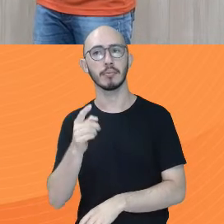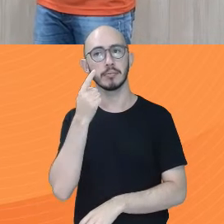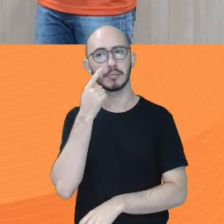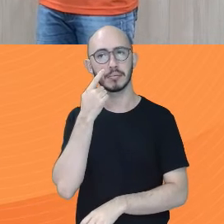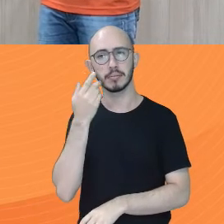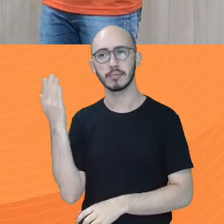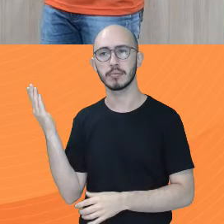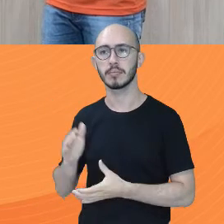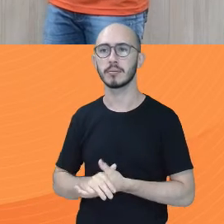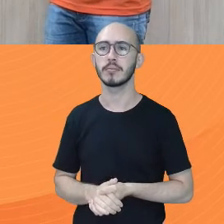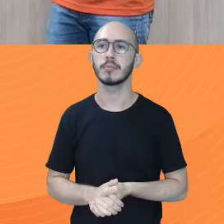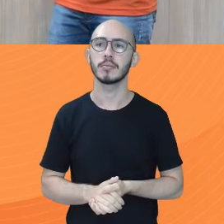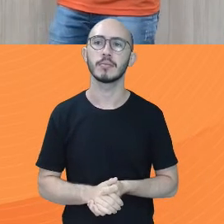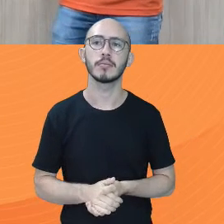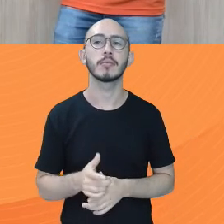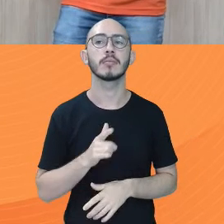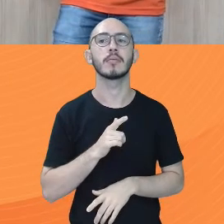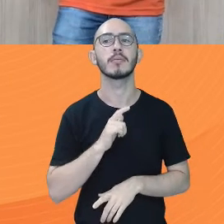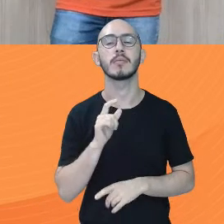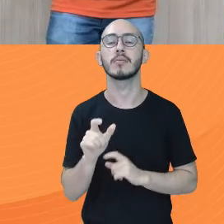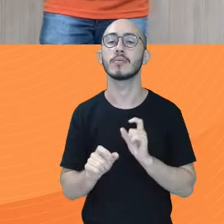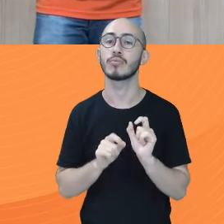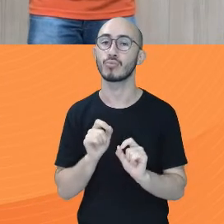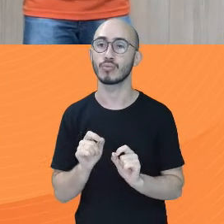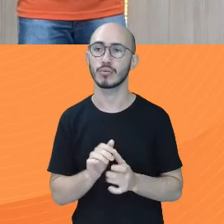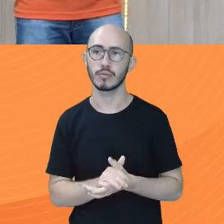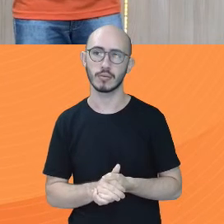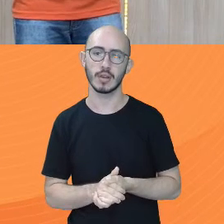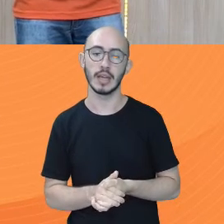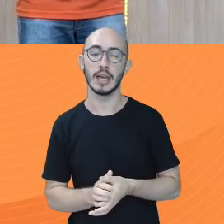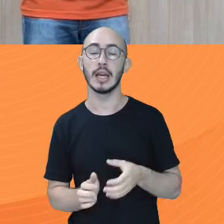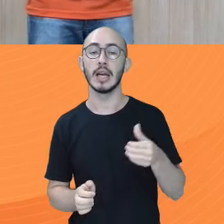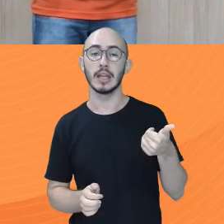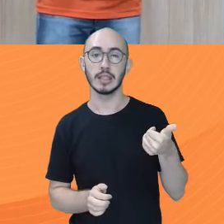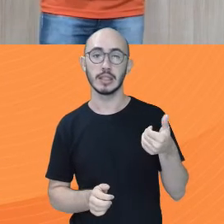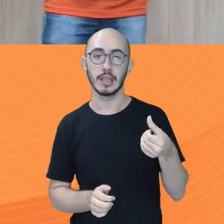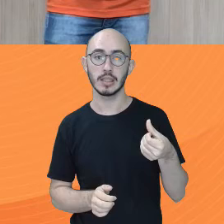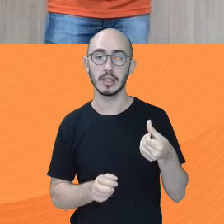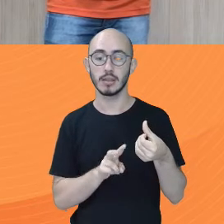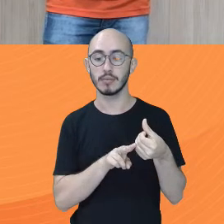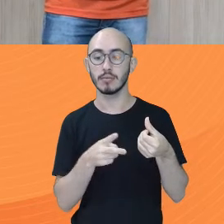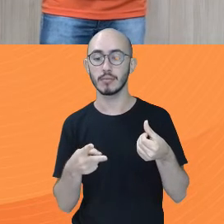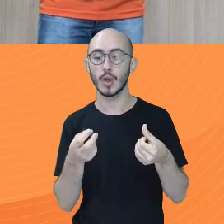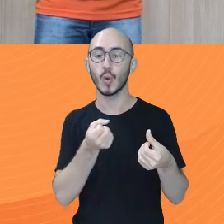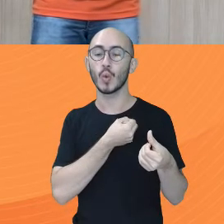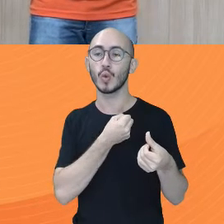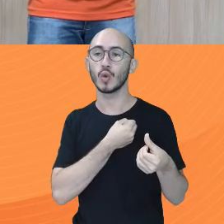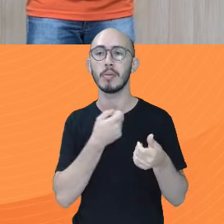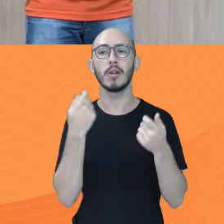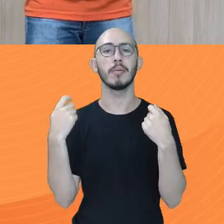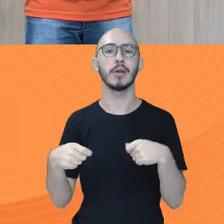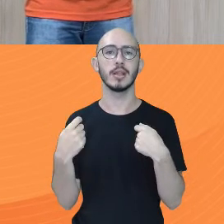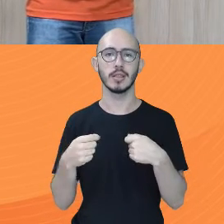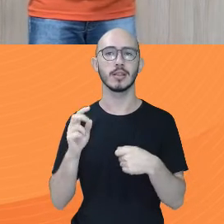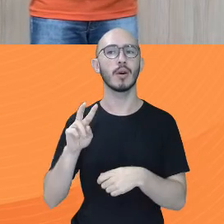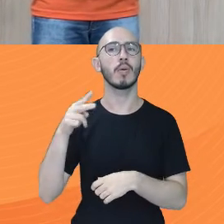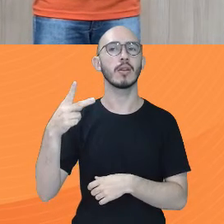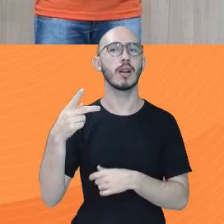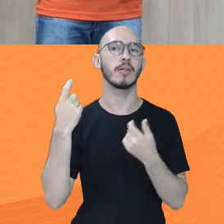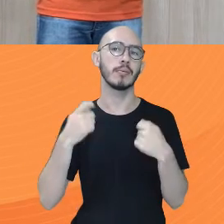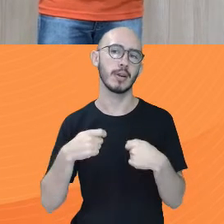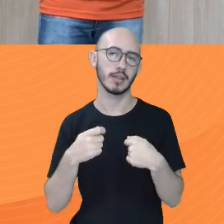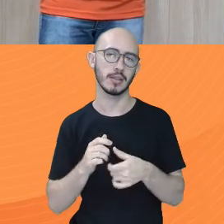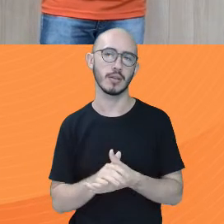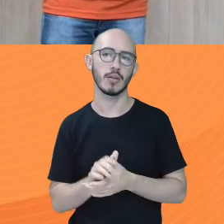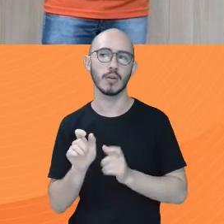ó. Você pega o 16, certo? E você tem que escrever ele como um número elevado ao quadrado. Porque a gente não tem